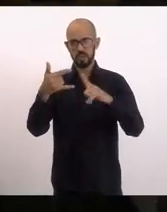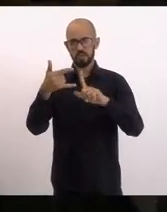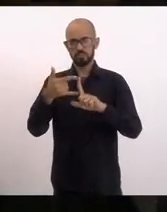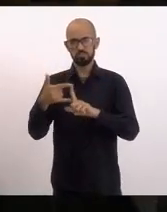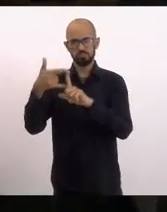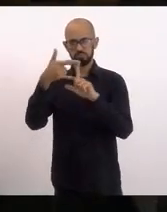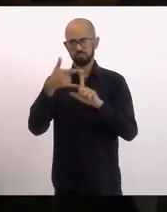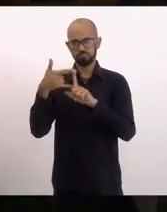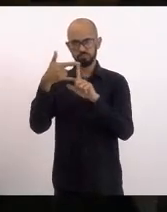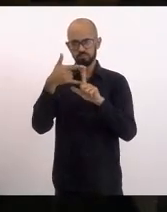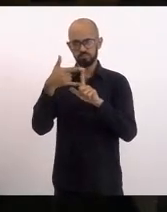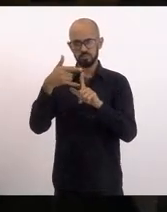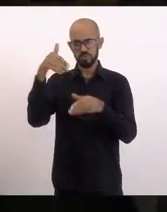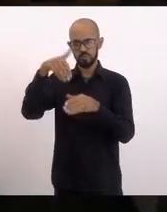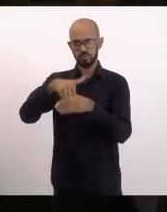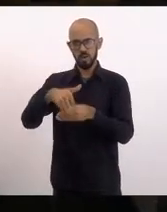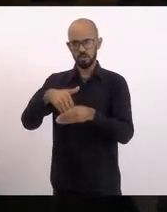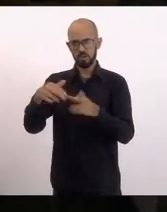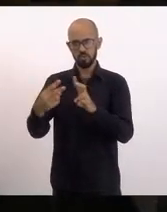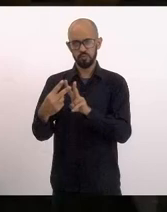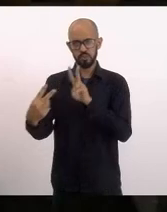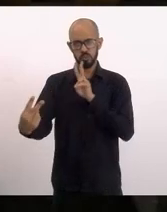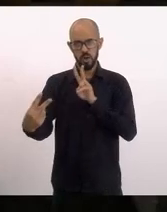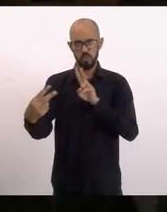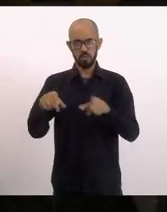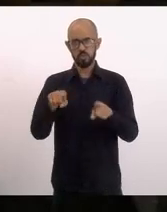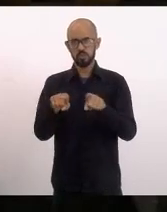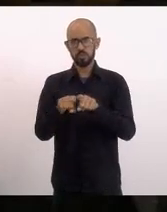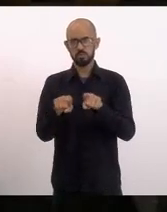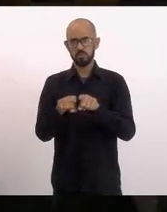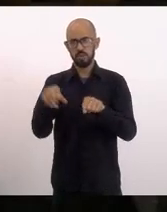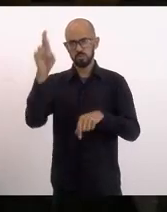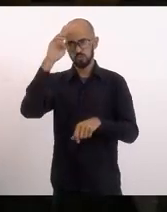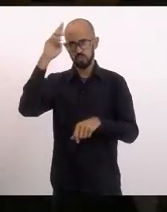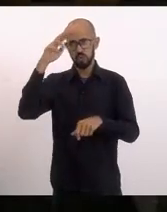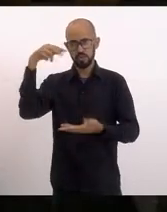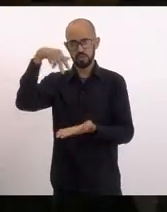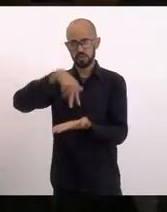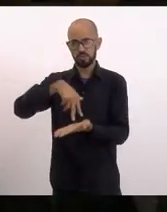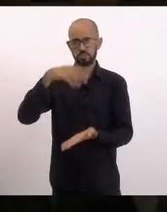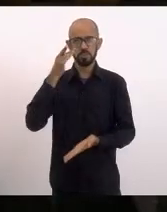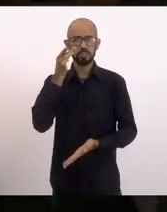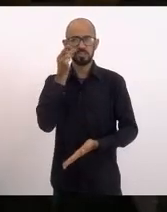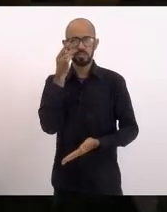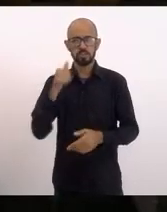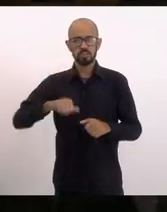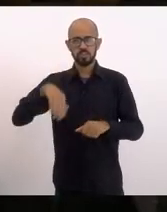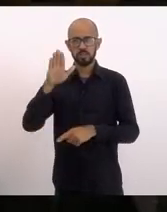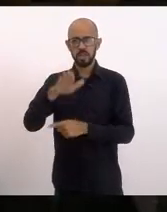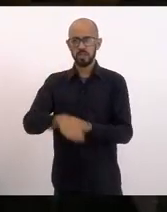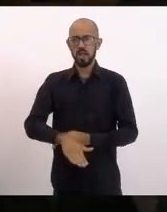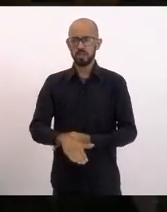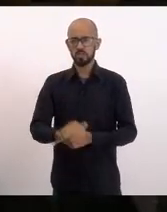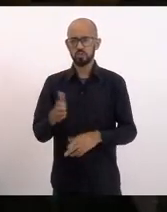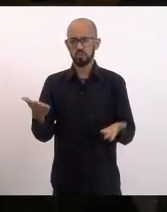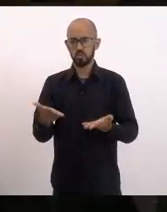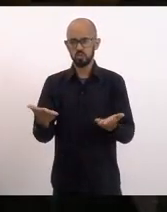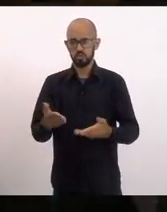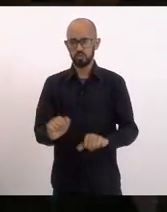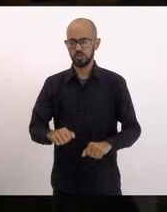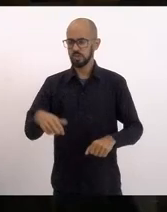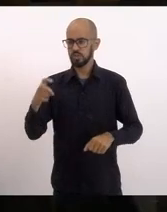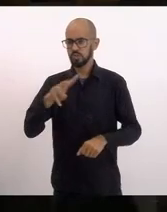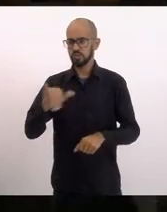e votam de forma remota, senhores e senhoras aqui presentes, nessa tarde que